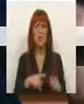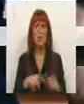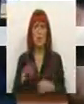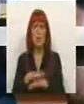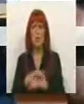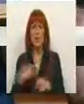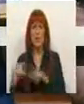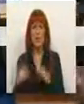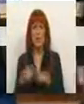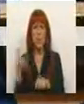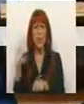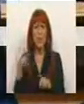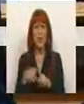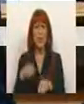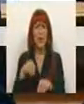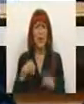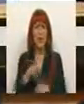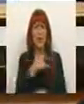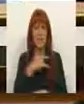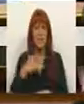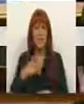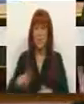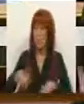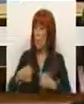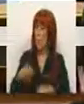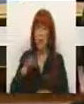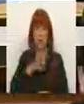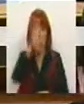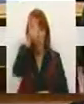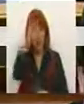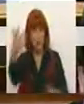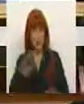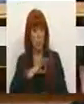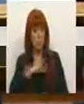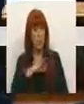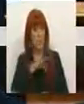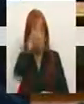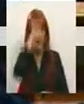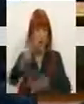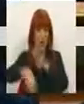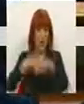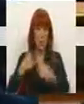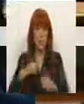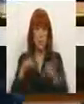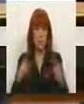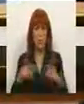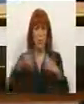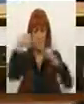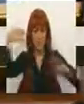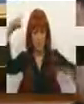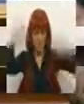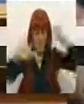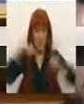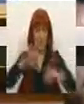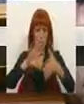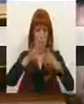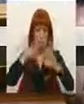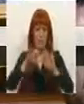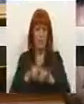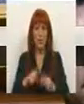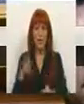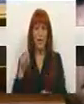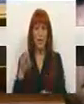administrador executivo em unidades locais de saúde. E o próprio Sr. Ministro, depois da municipalização da Carris e